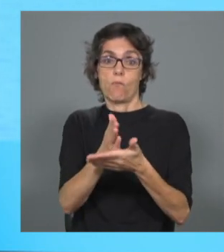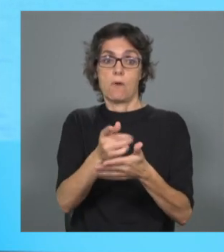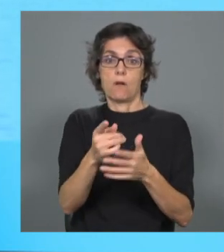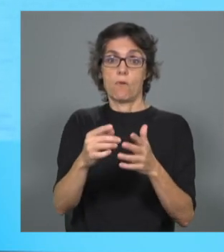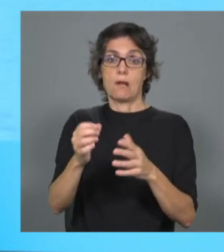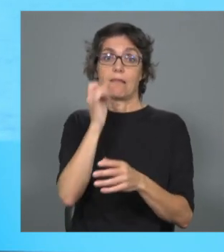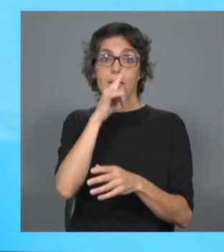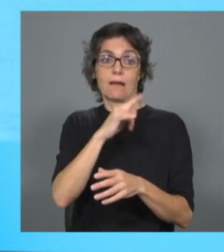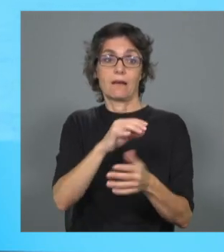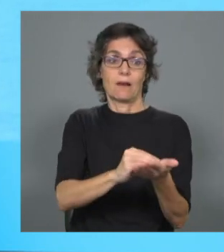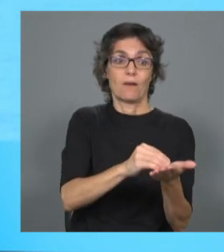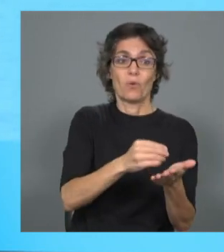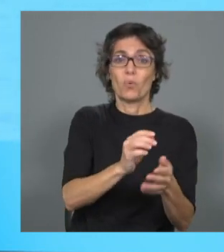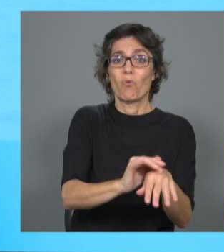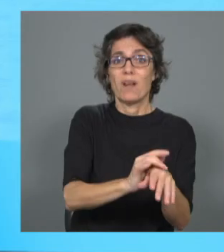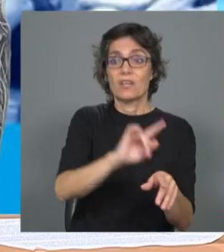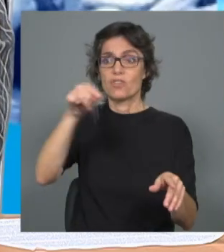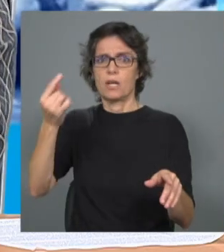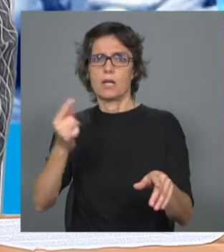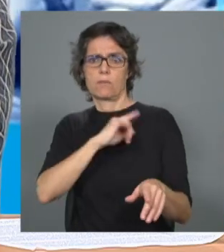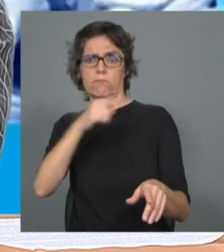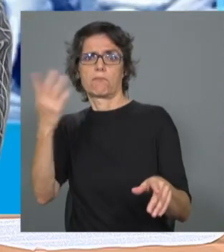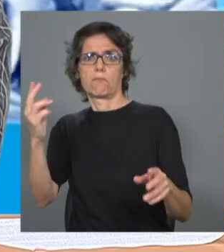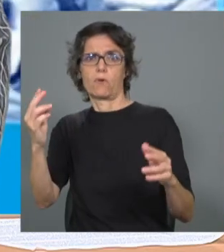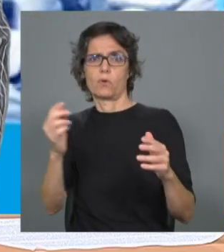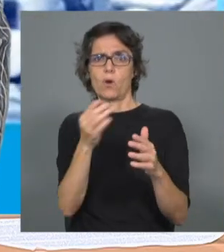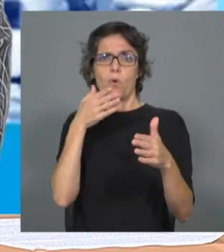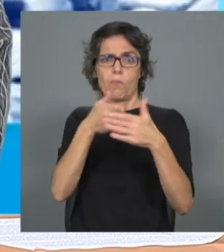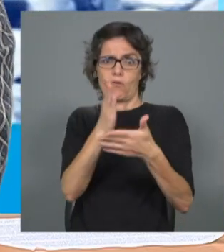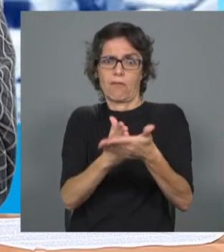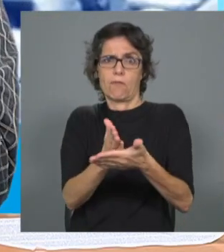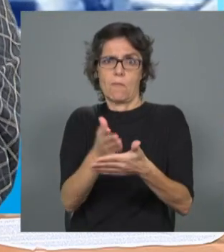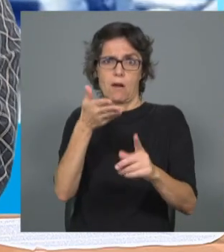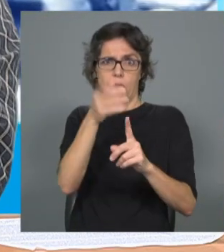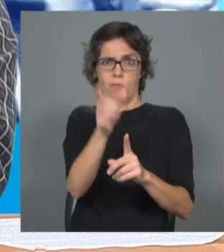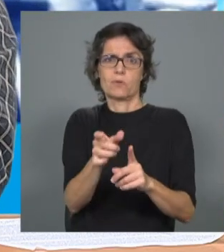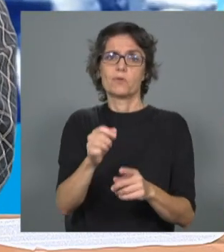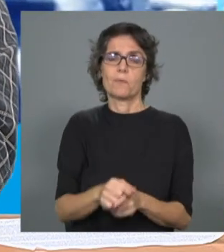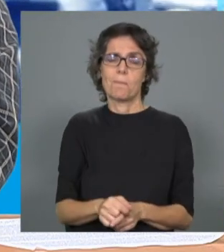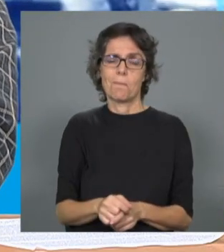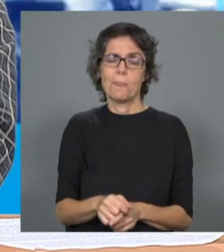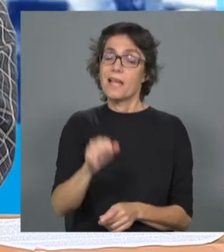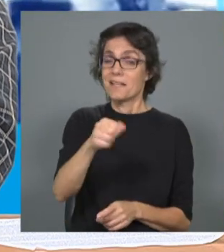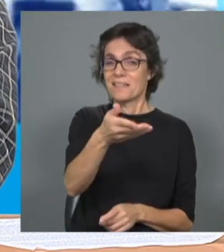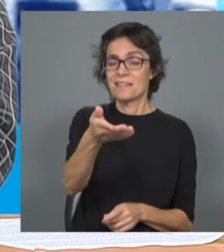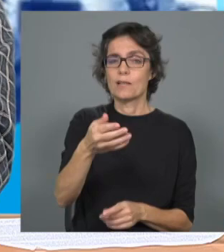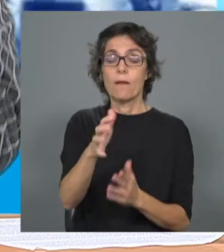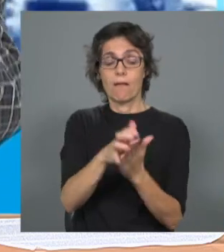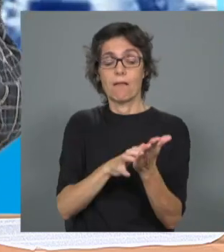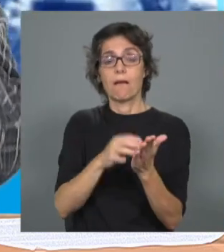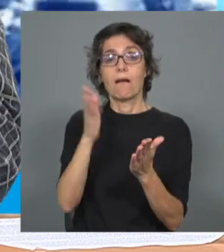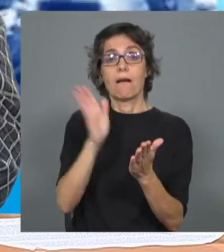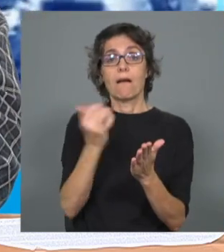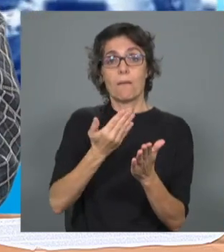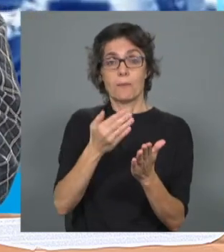mais frágeis, os mais pobres. Essa experiência que nós vemos em Jesus Ben Sira, na primeira leitura, de não fazer